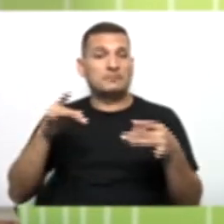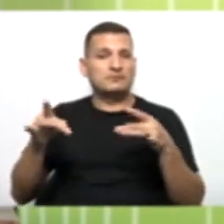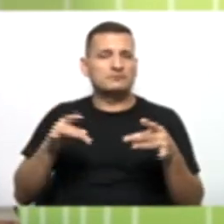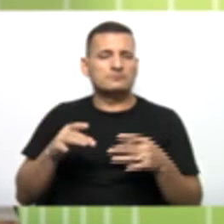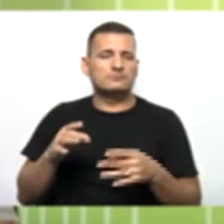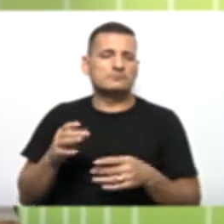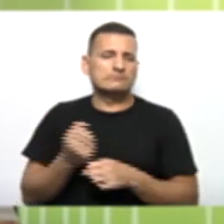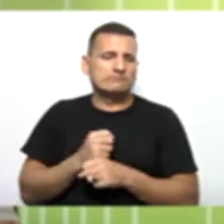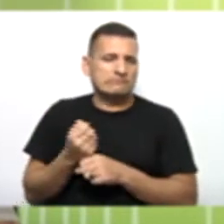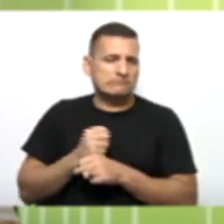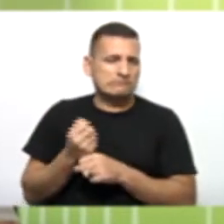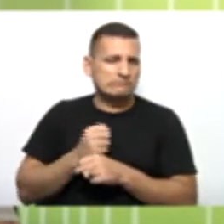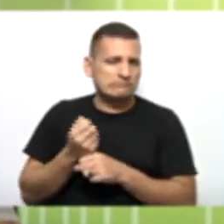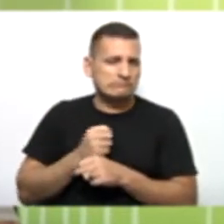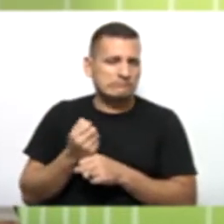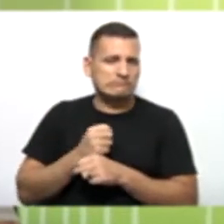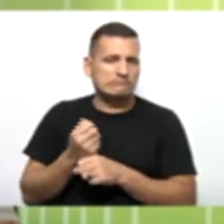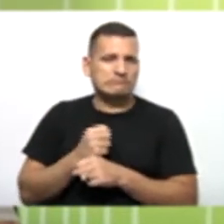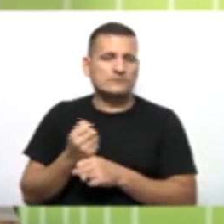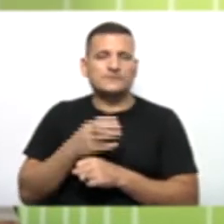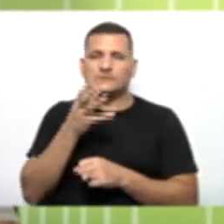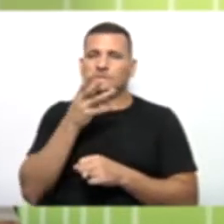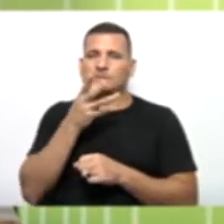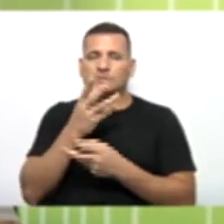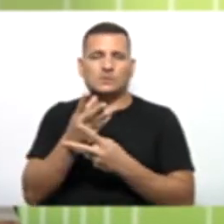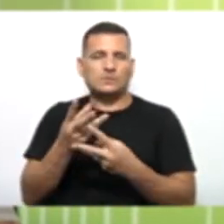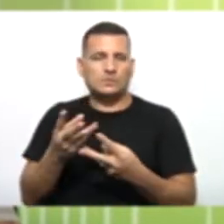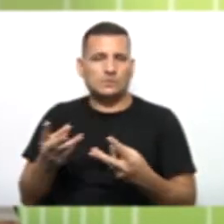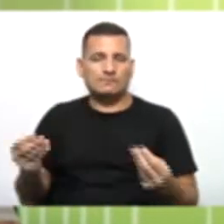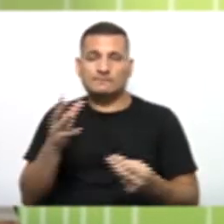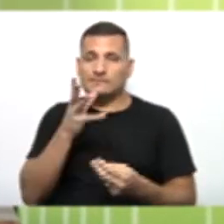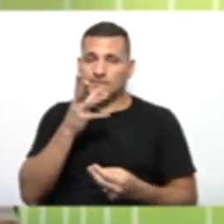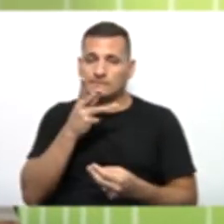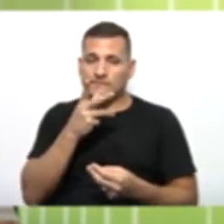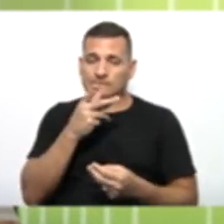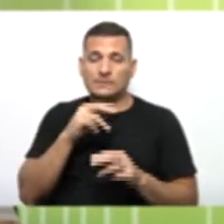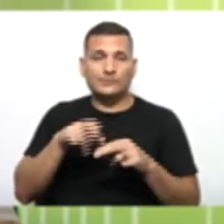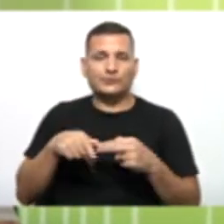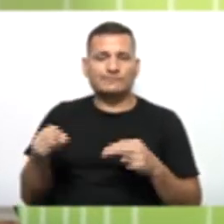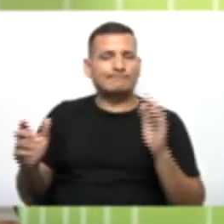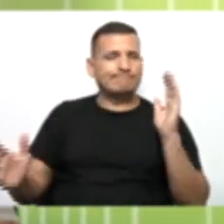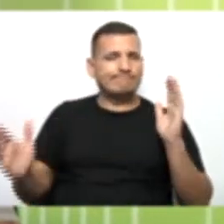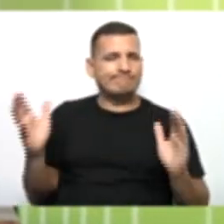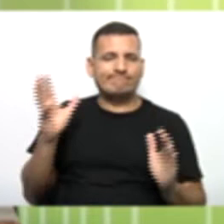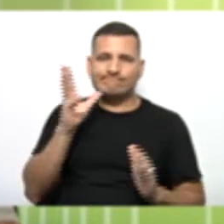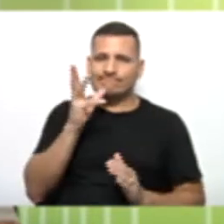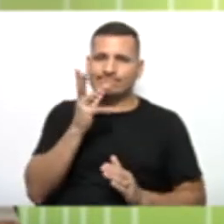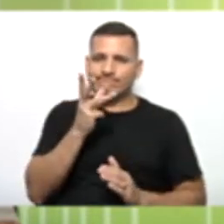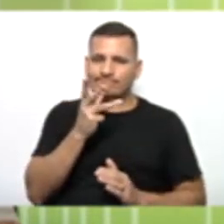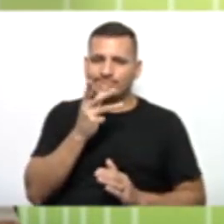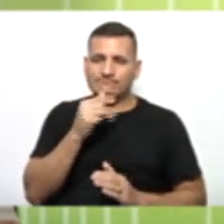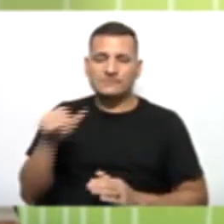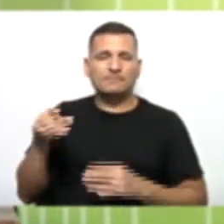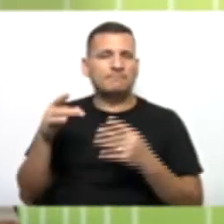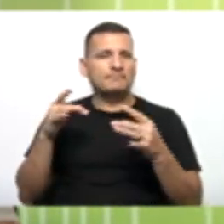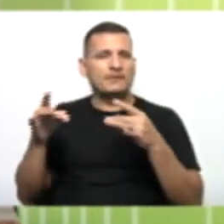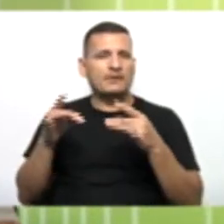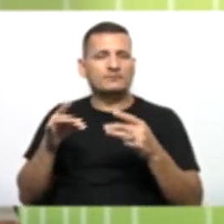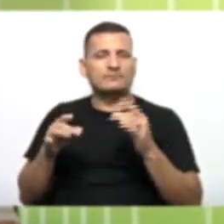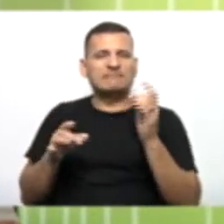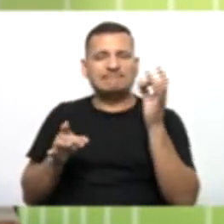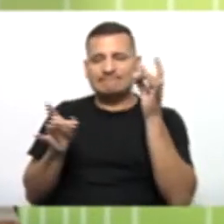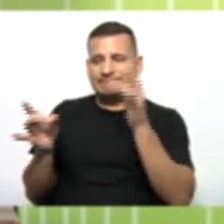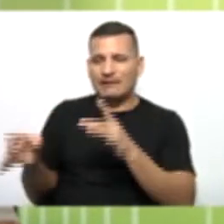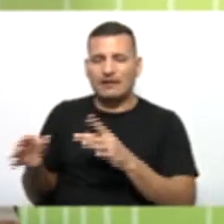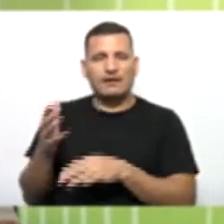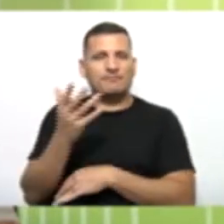centenas ou até milhares de anos para se decompor. E, devido a esse prazo de decomposição longo, ele vai permanecer um longo prazo no meio